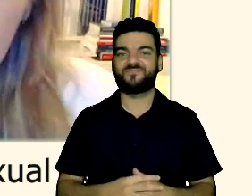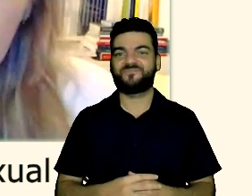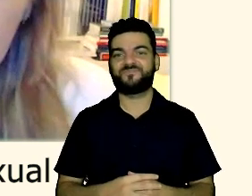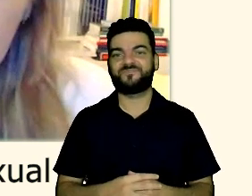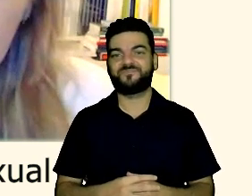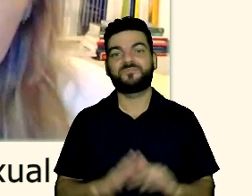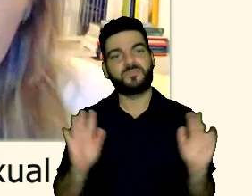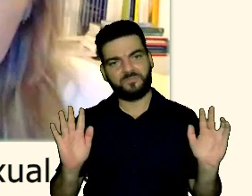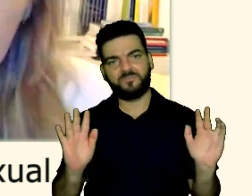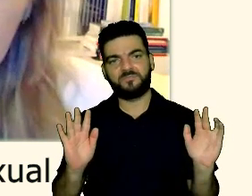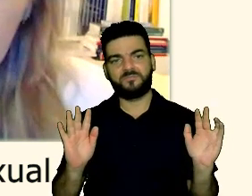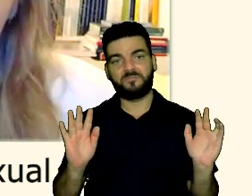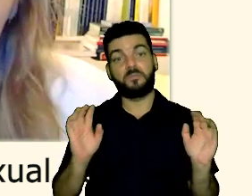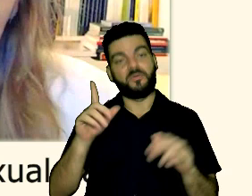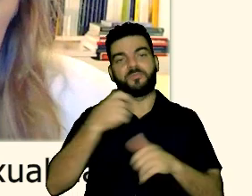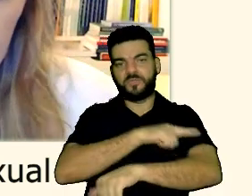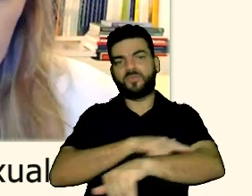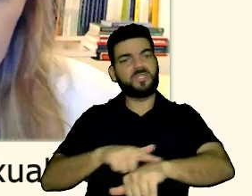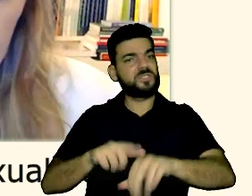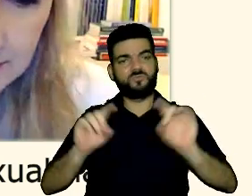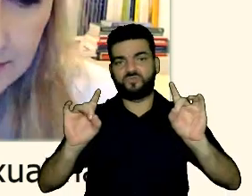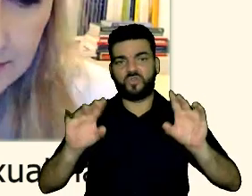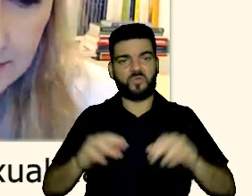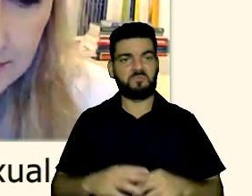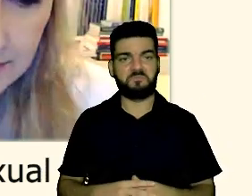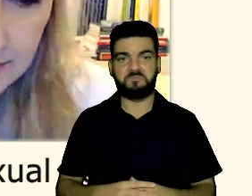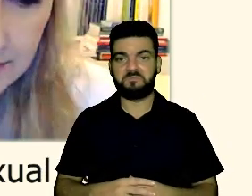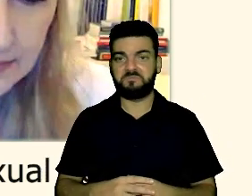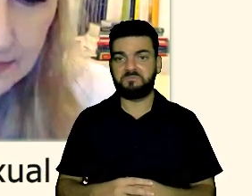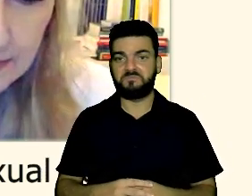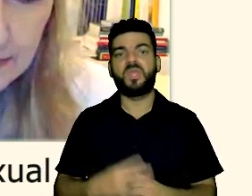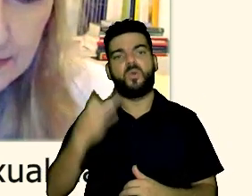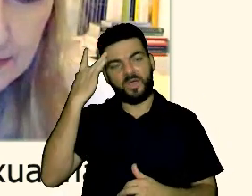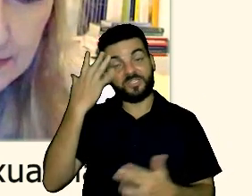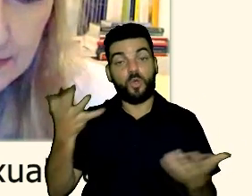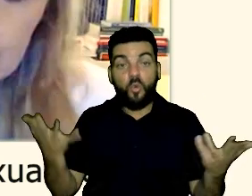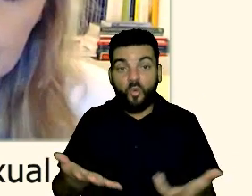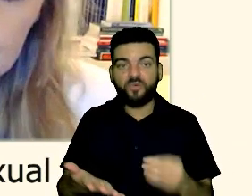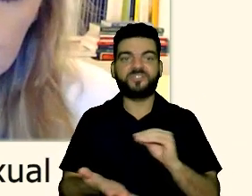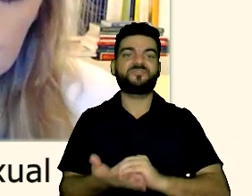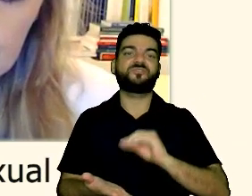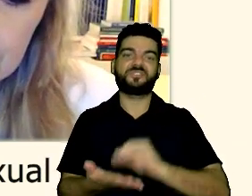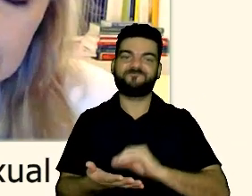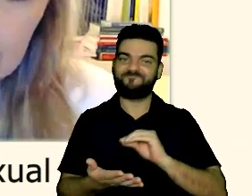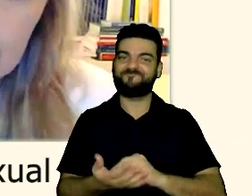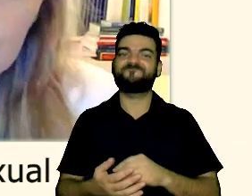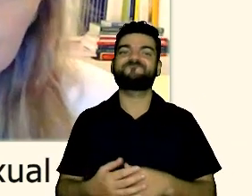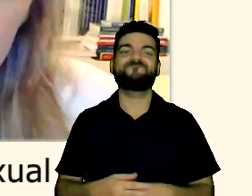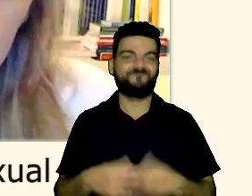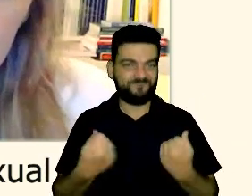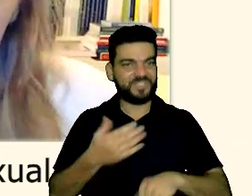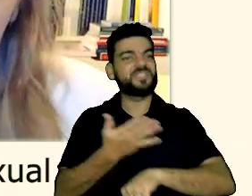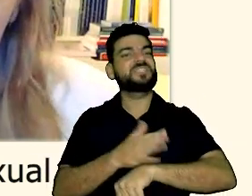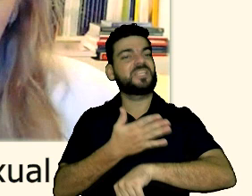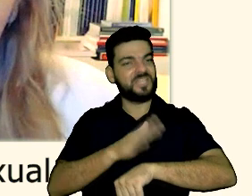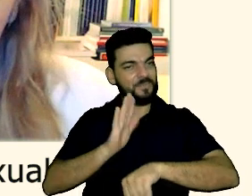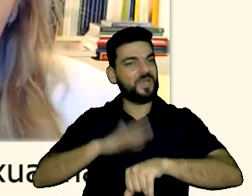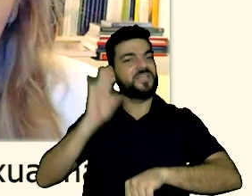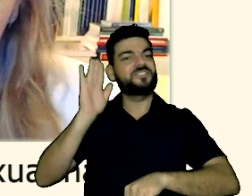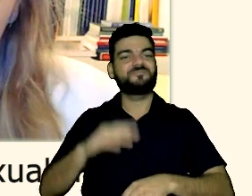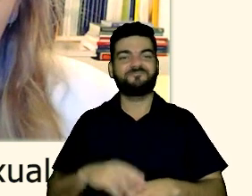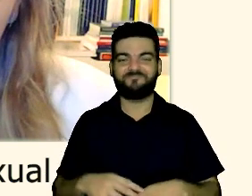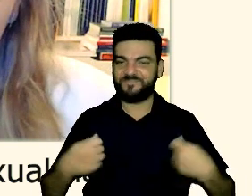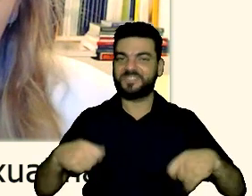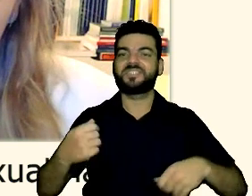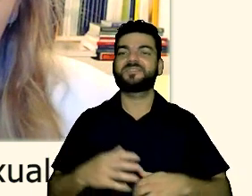Isso é preconceito seu, isso é uma coisa sua a ser tratada com você. Mas que você tem que